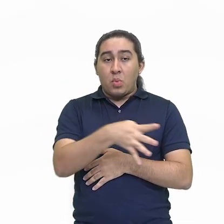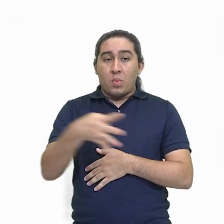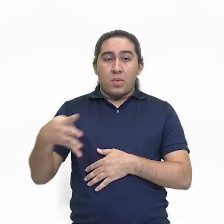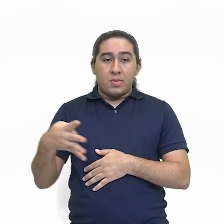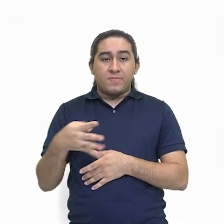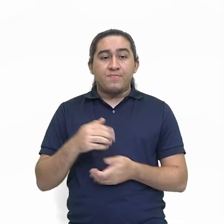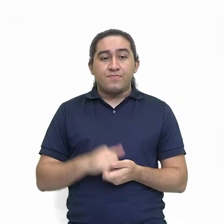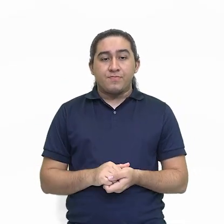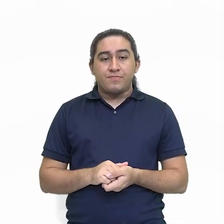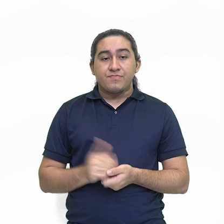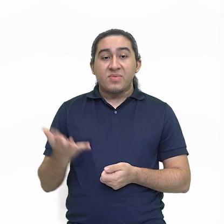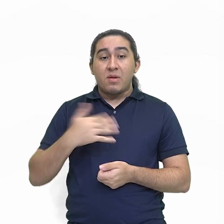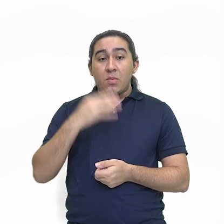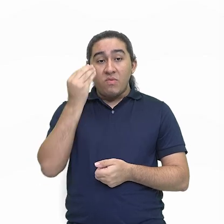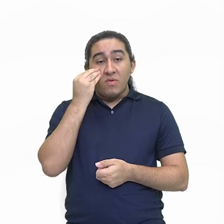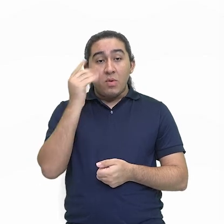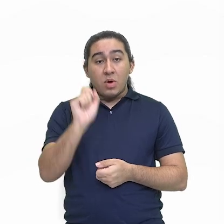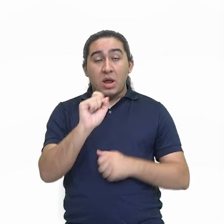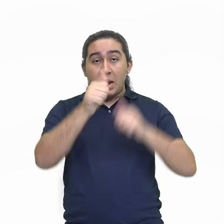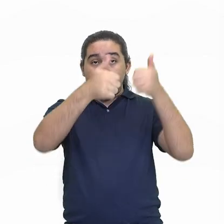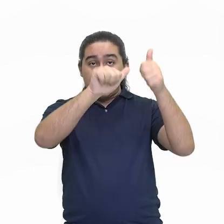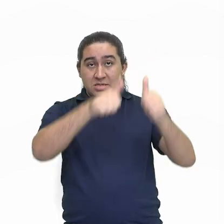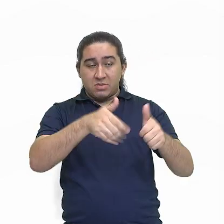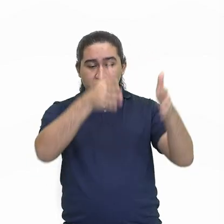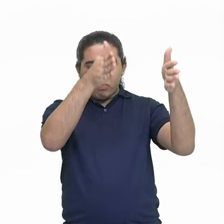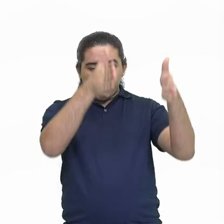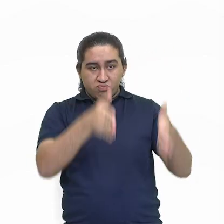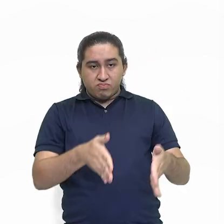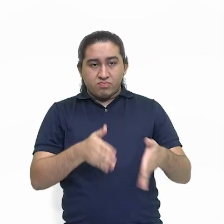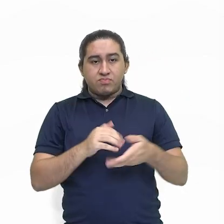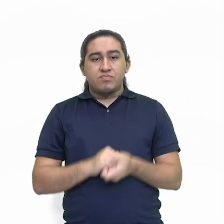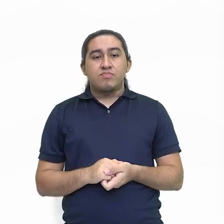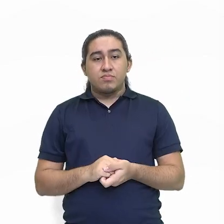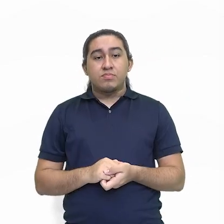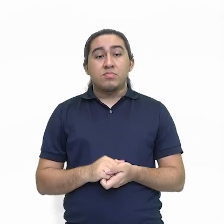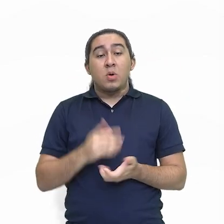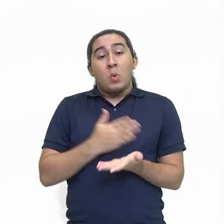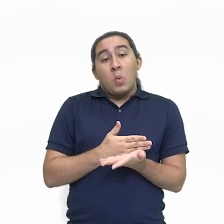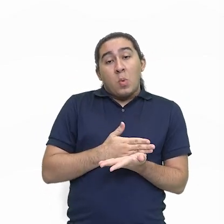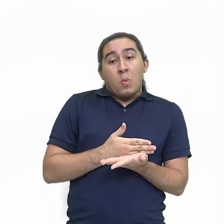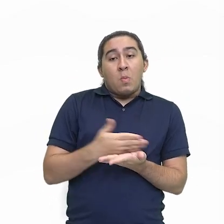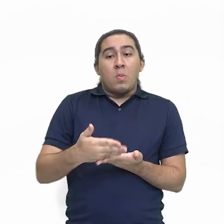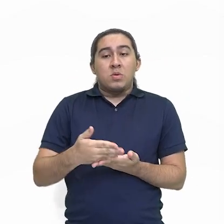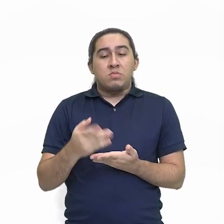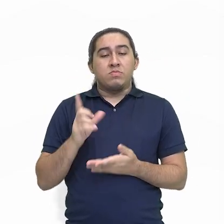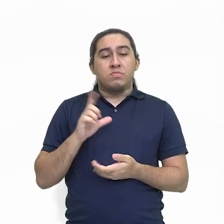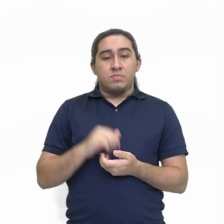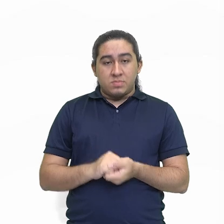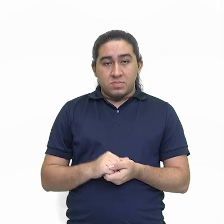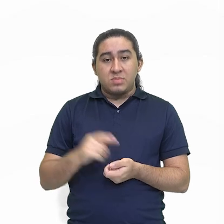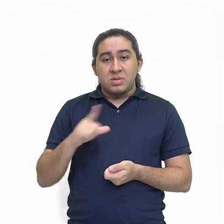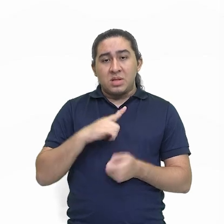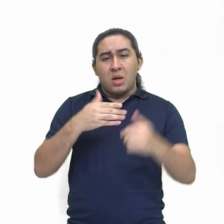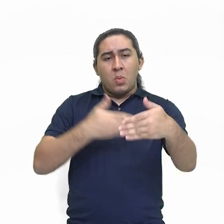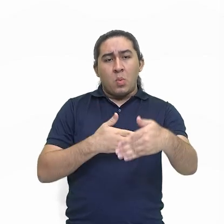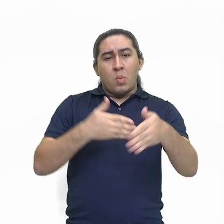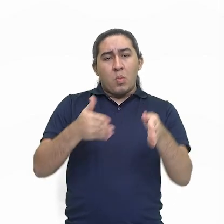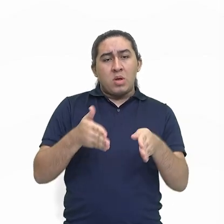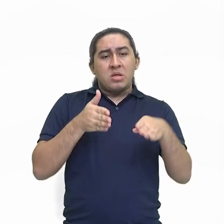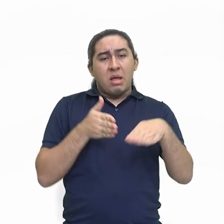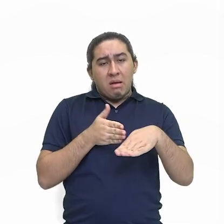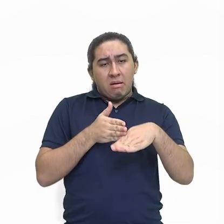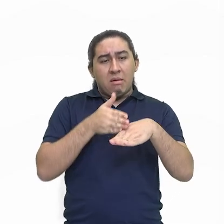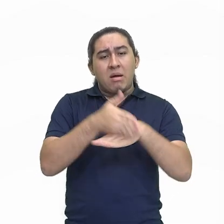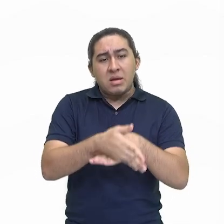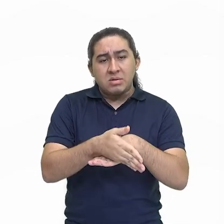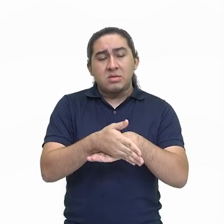Então, vamos ver o objeto analisado. A gente entra em um quarto, não está